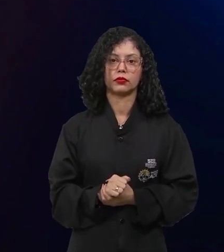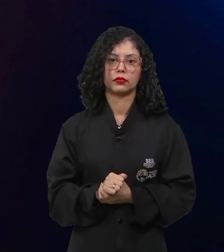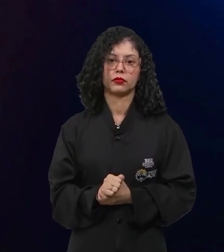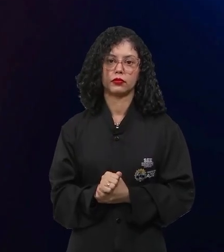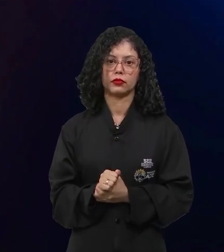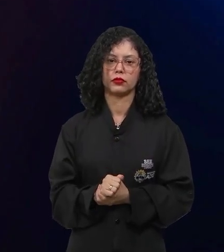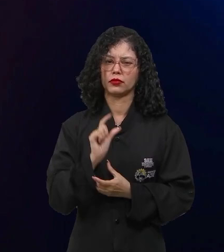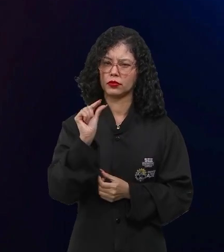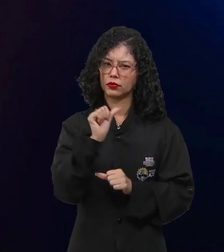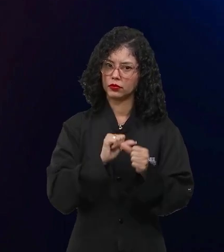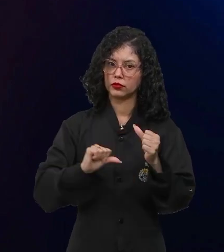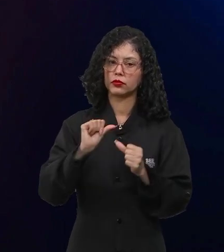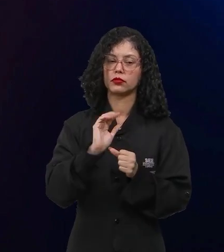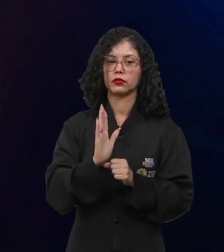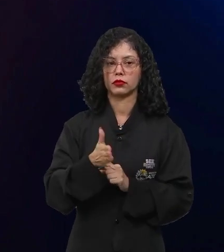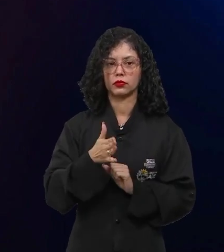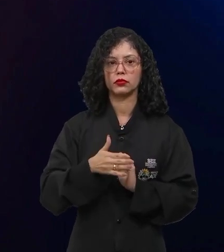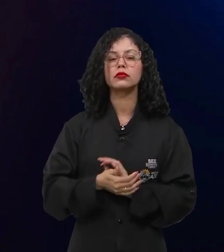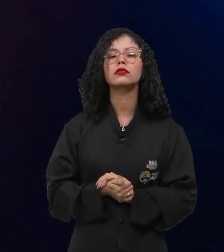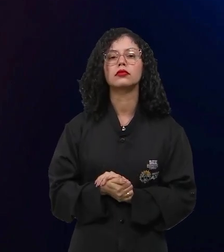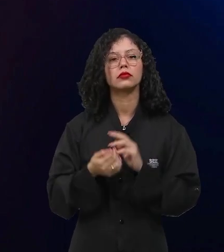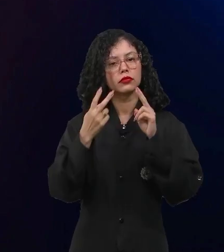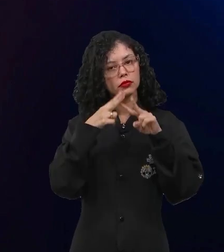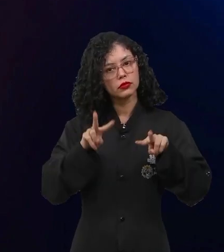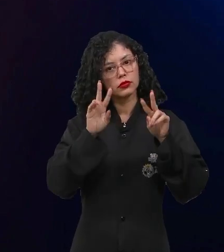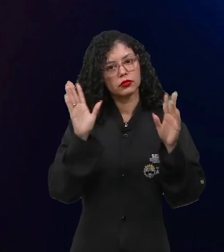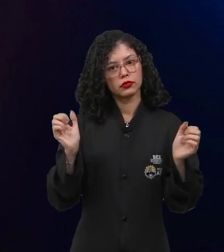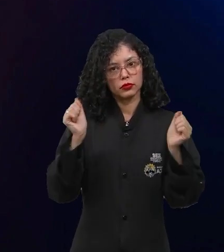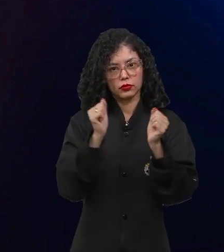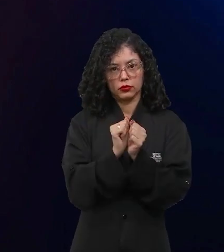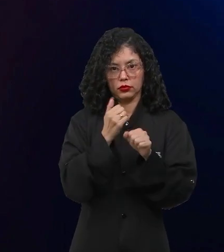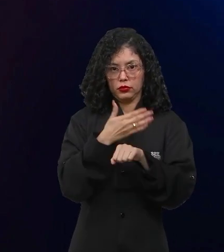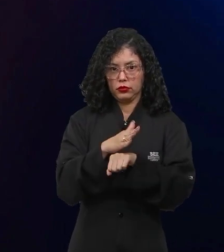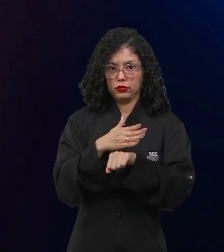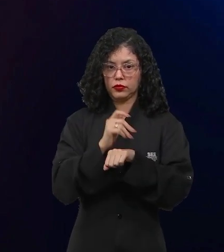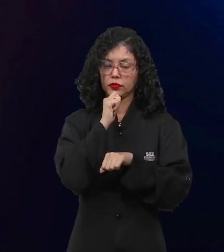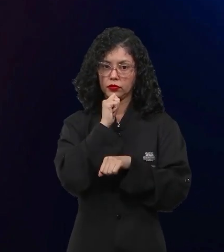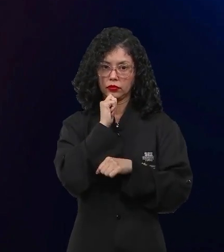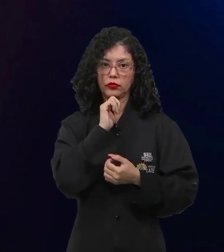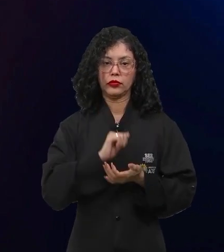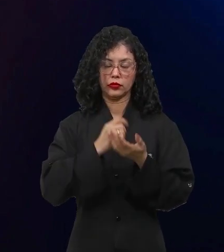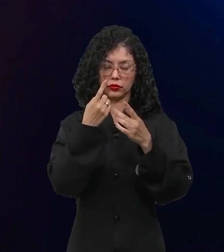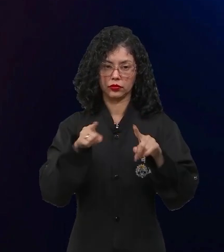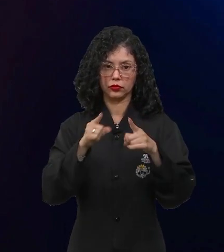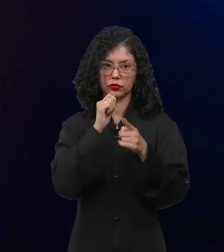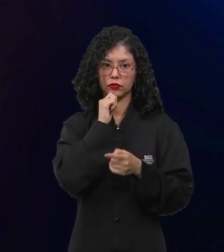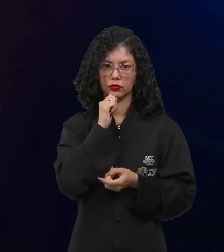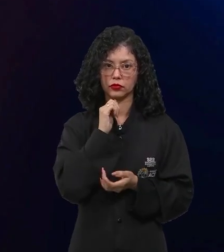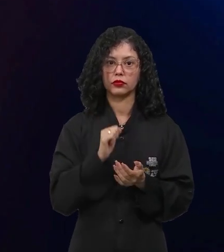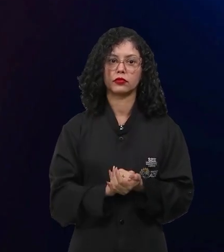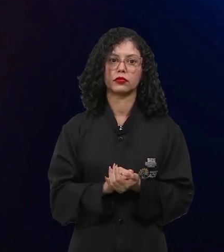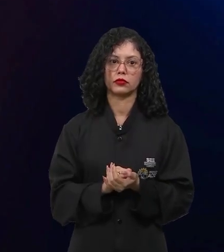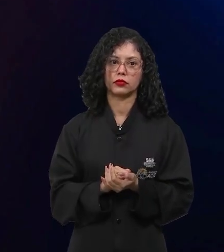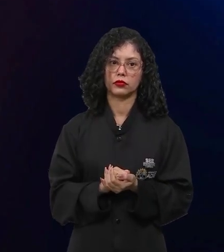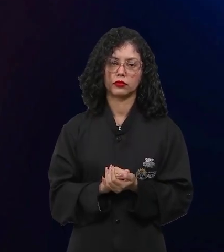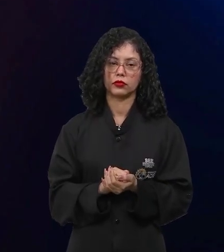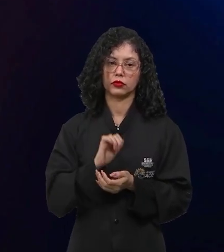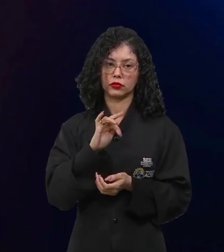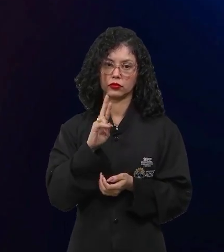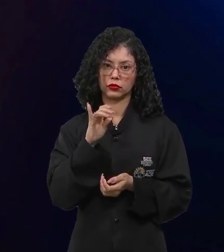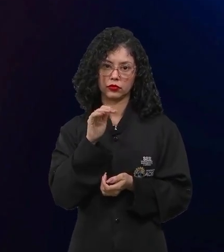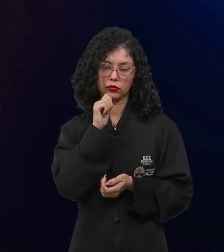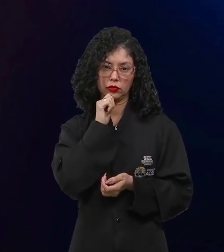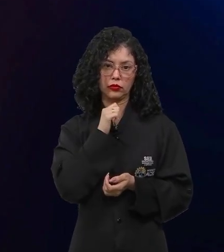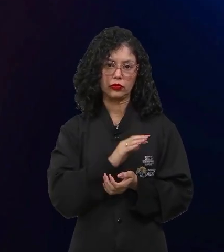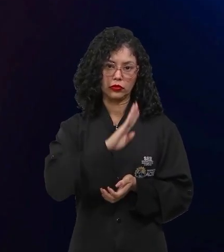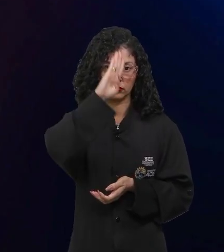uma pequena mudança. Então, ele visava unificar as práticas litúrgicas e musicais no Sacro Império Romano.